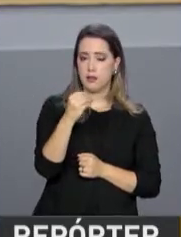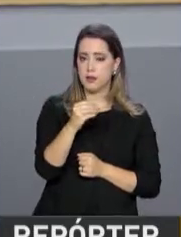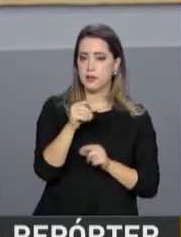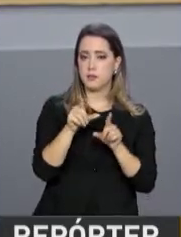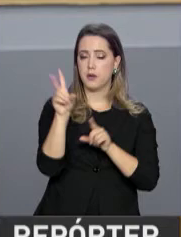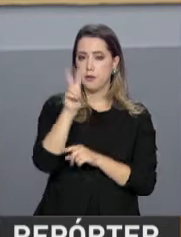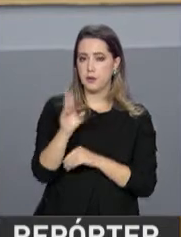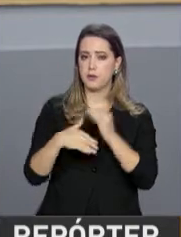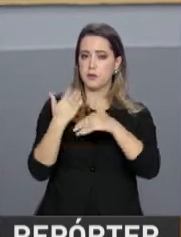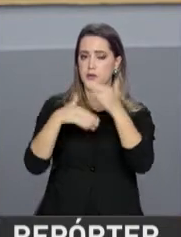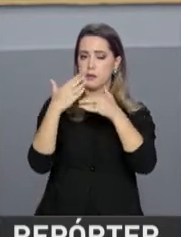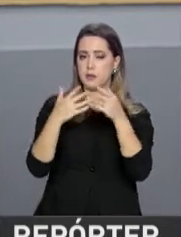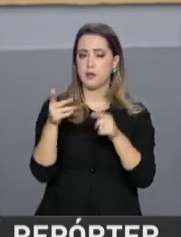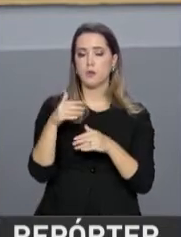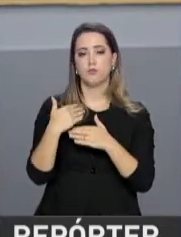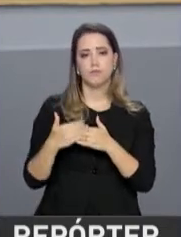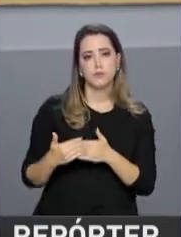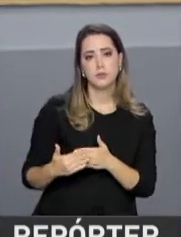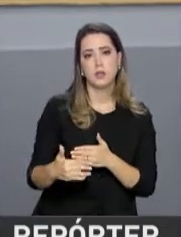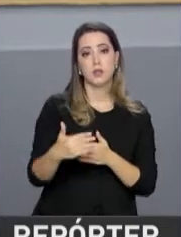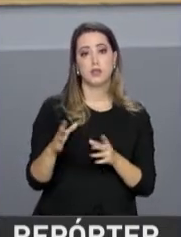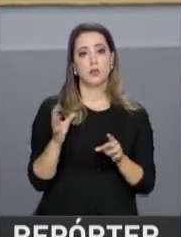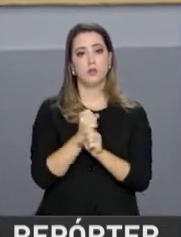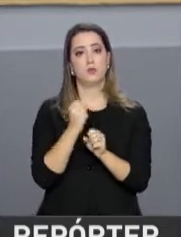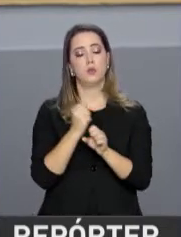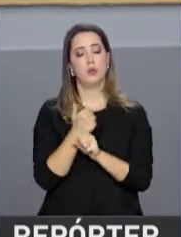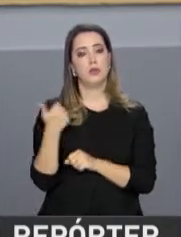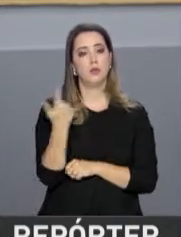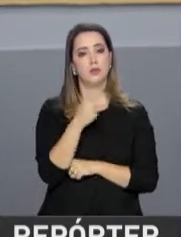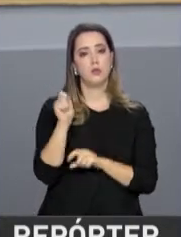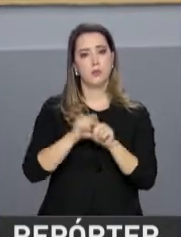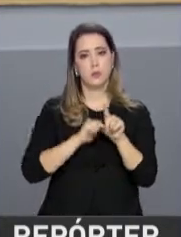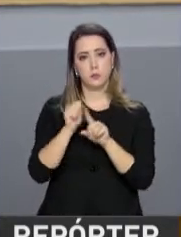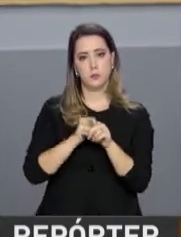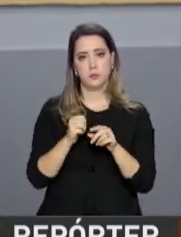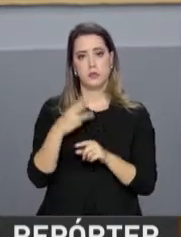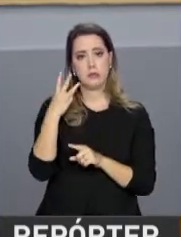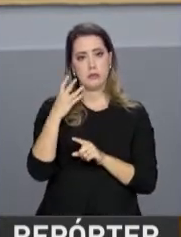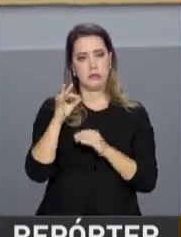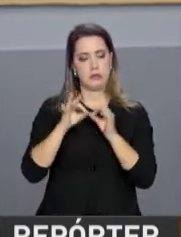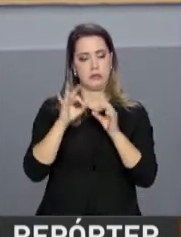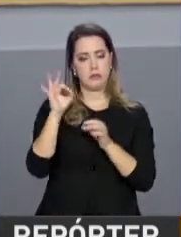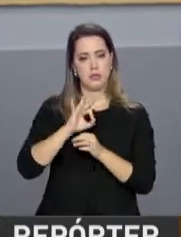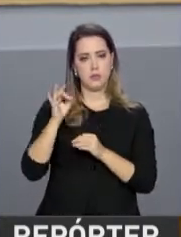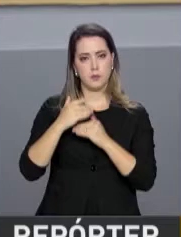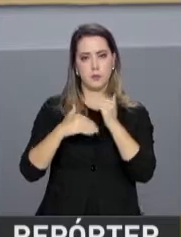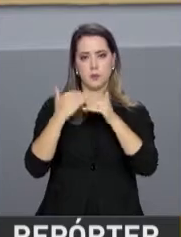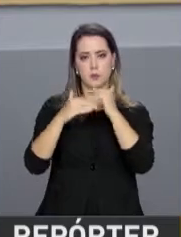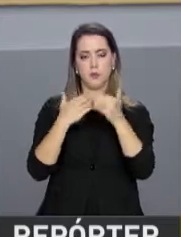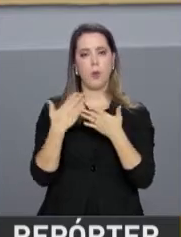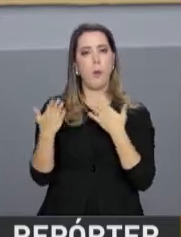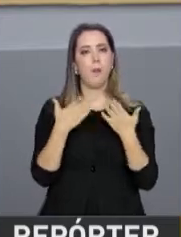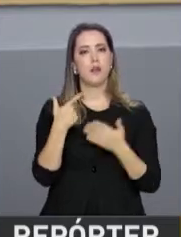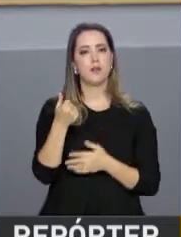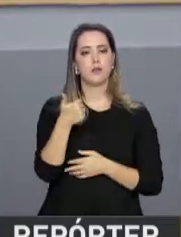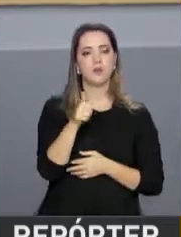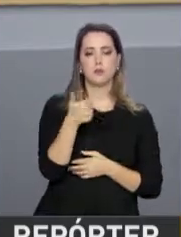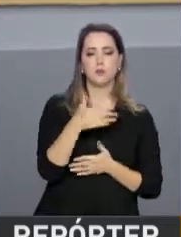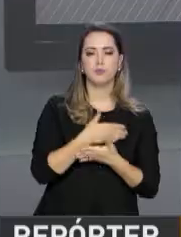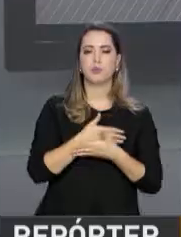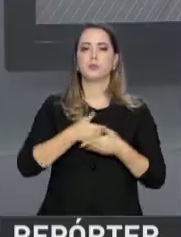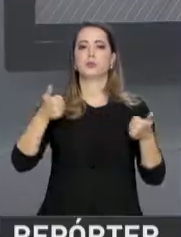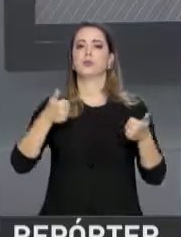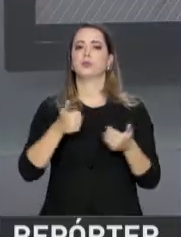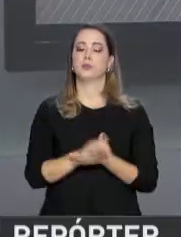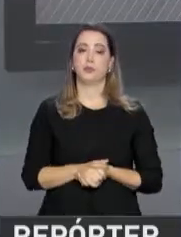de comparação no acumulado em 12 meses avançou 3% o melhor resultado desde junho de 2011